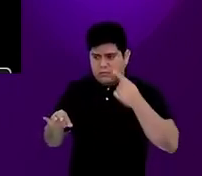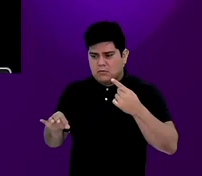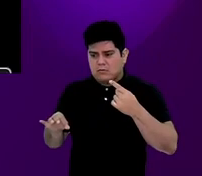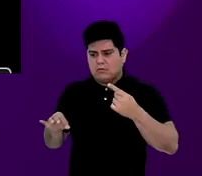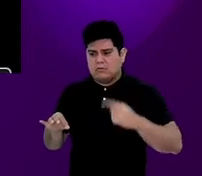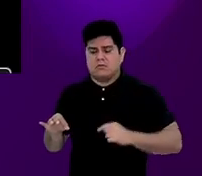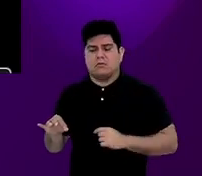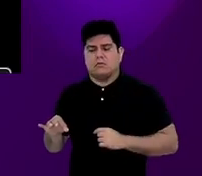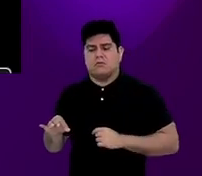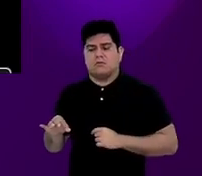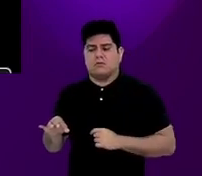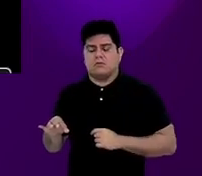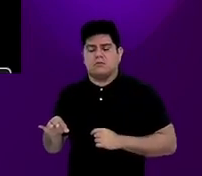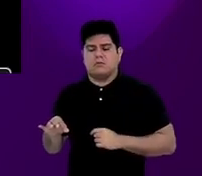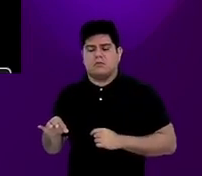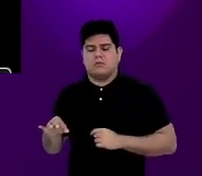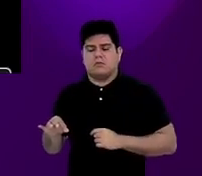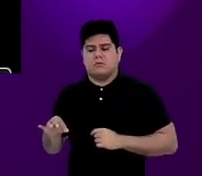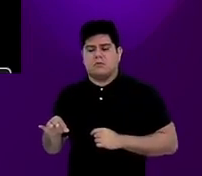com